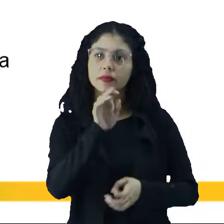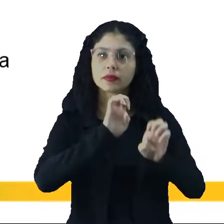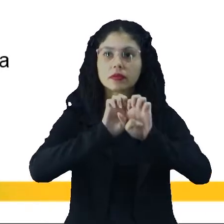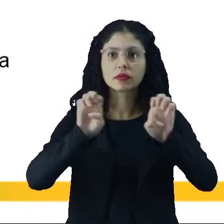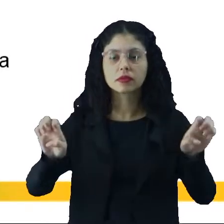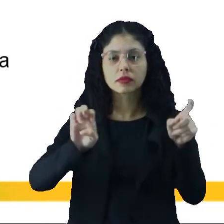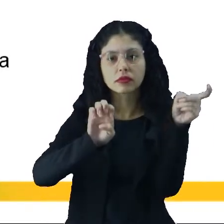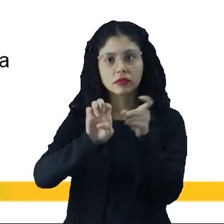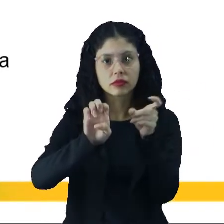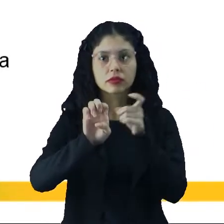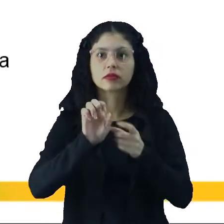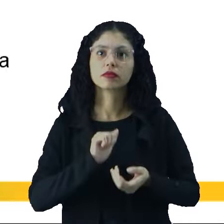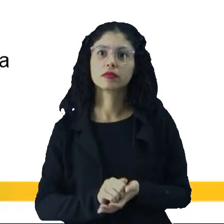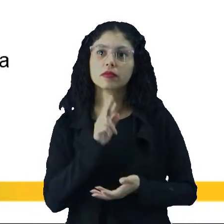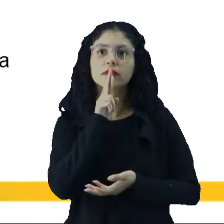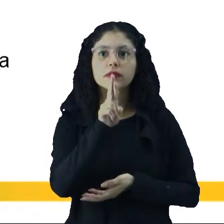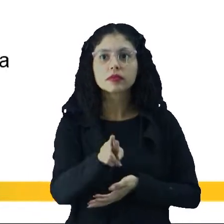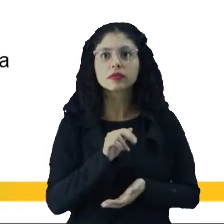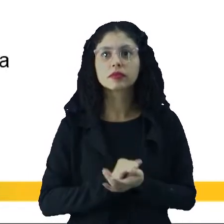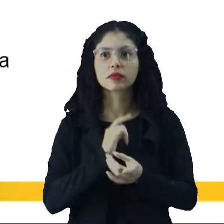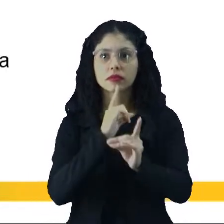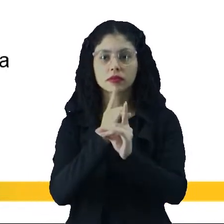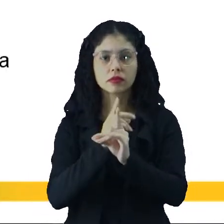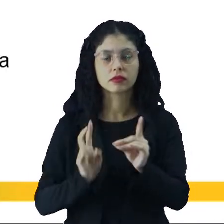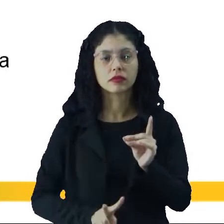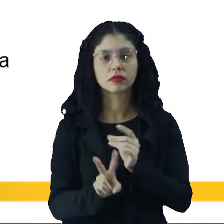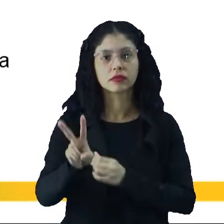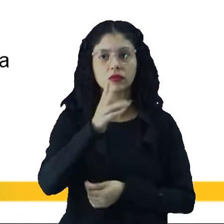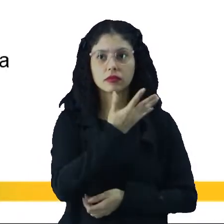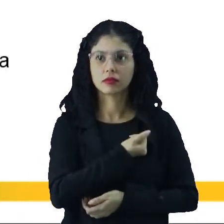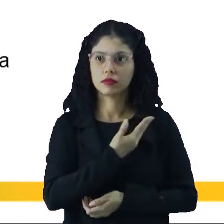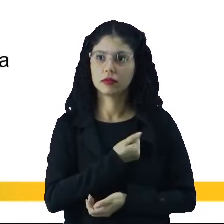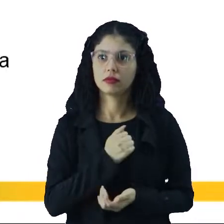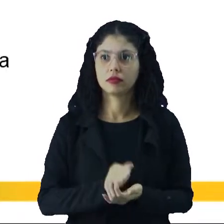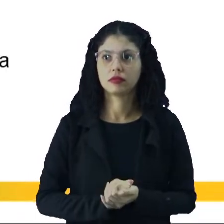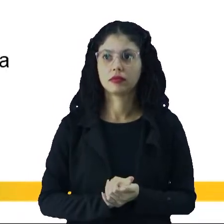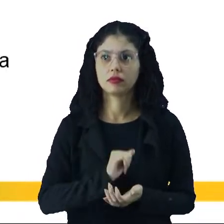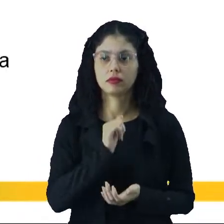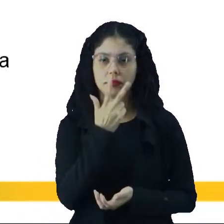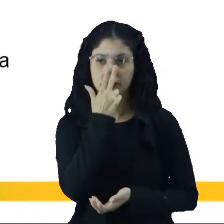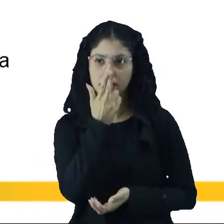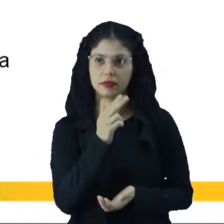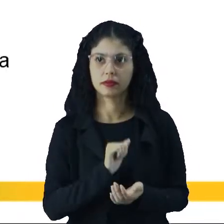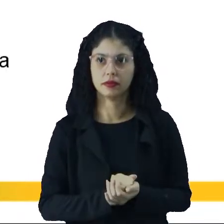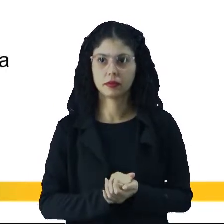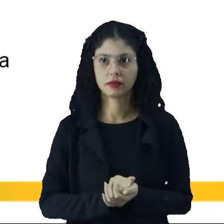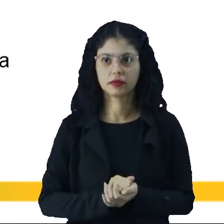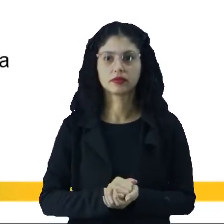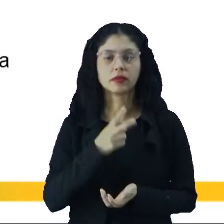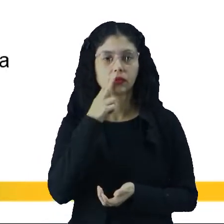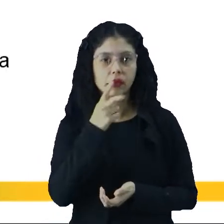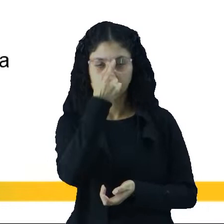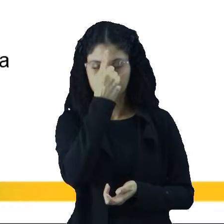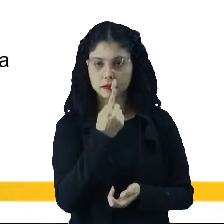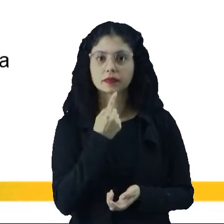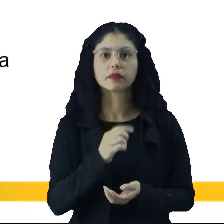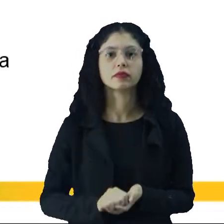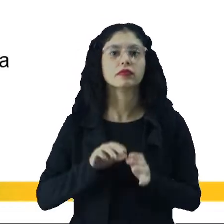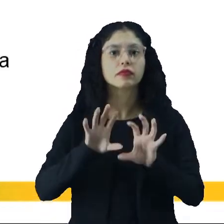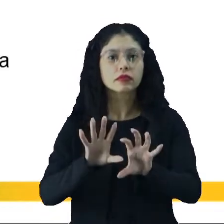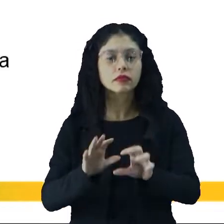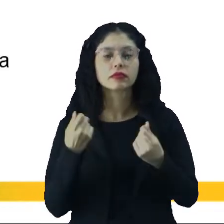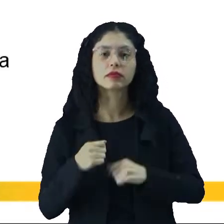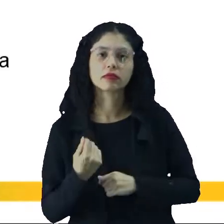equação exponencial. Resolver uma equação é encontrar o valor numérico da variável que aparece na tela. Para isso, eu preciso de duas